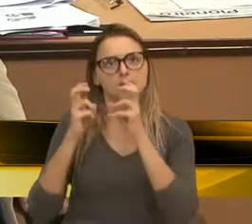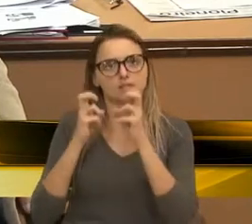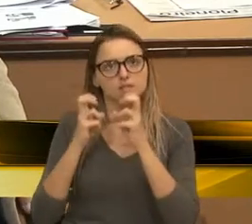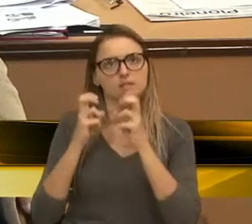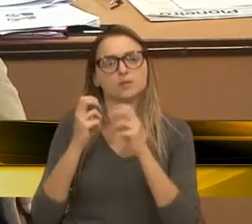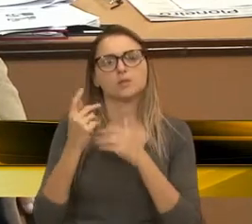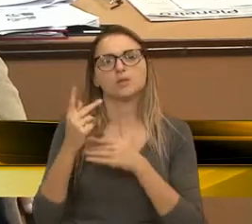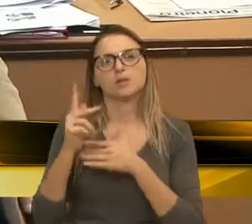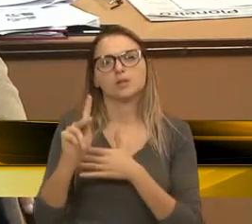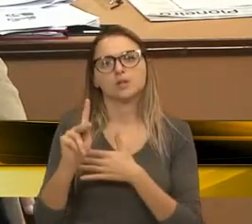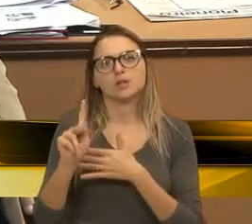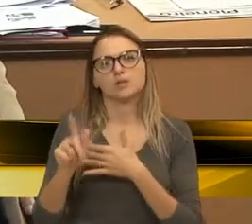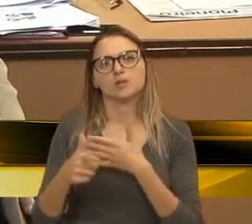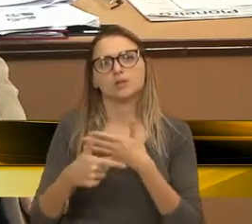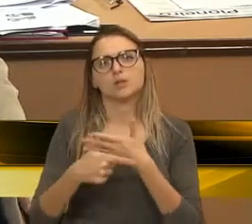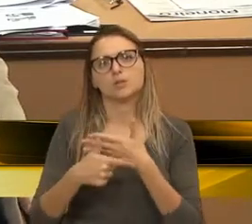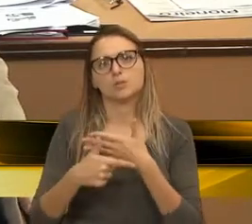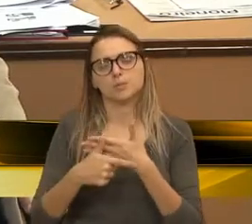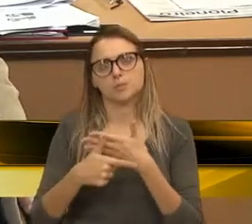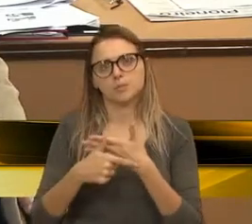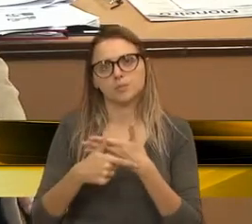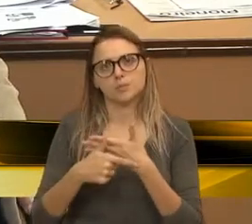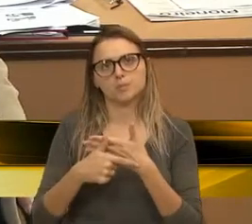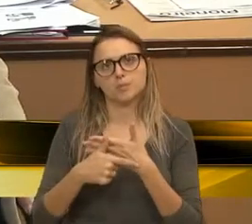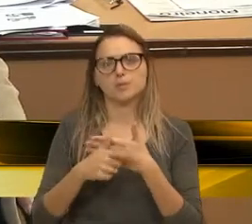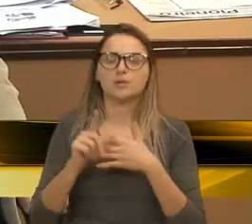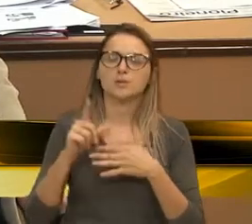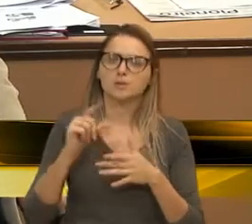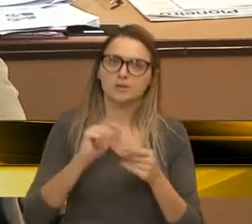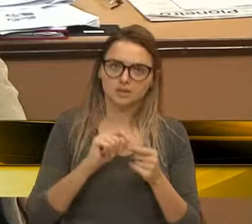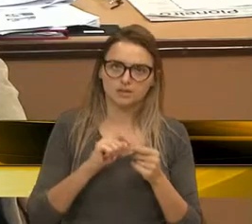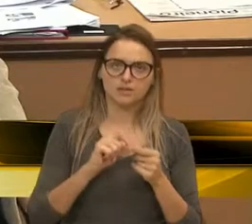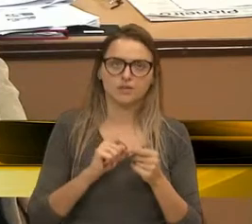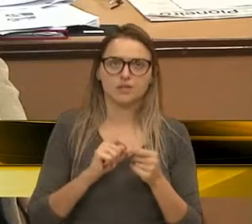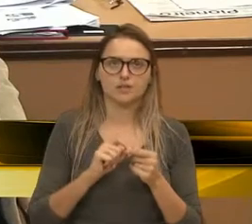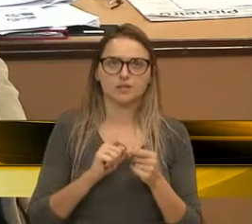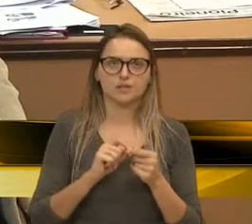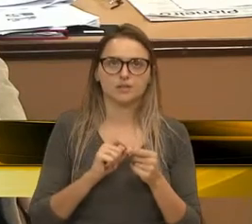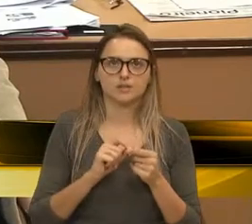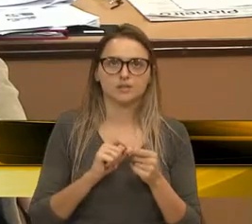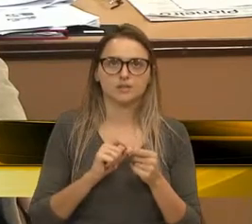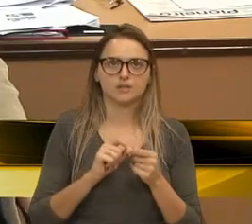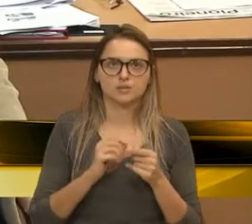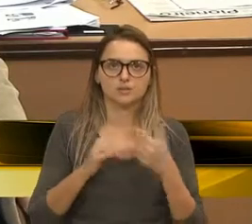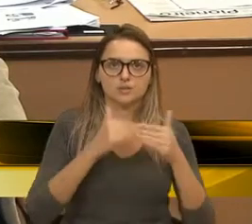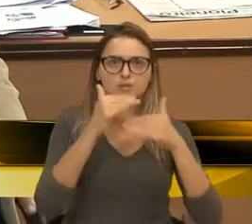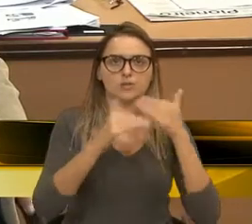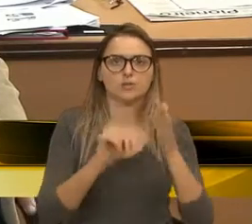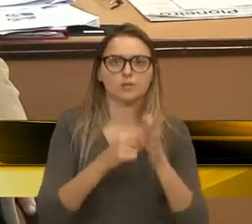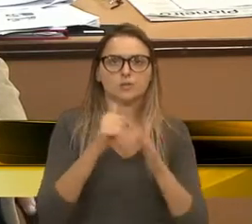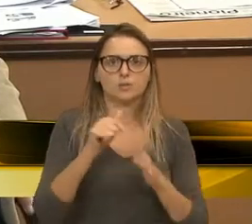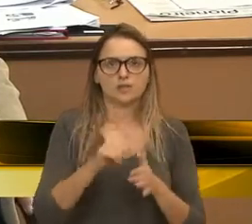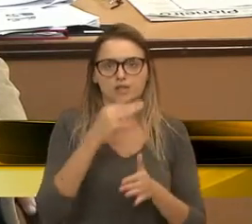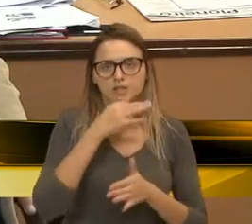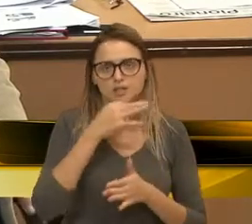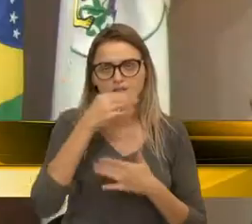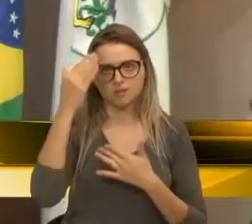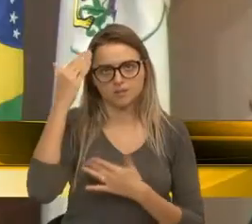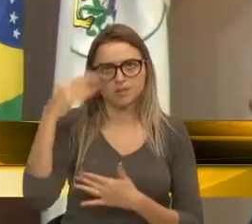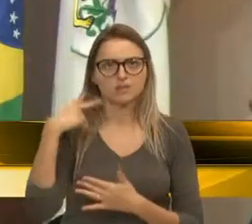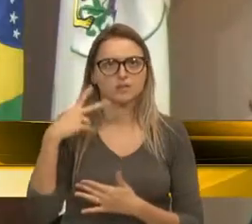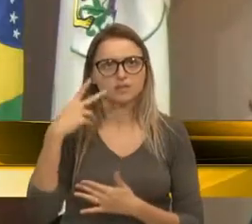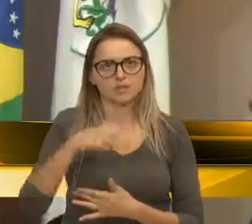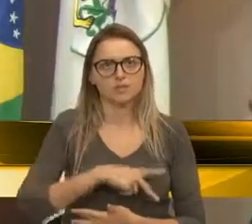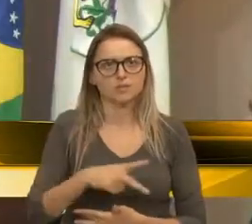tem surgido e tem surgido efeito concreto aqui em Caxias do Sul. Muito obrigado, vereador.